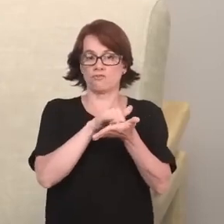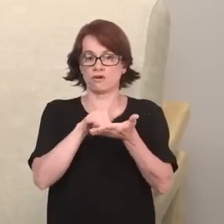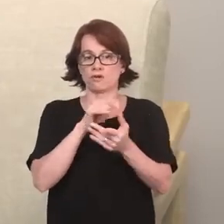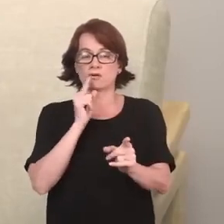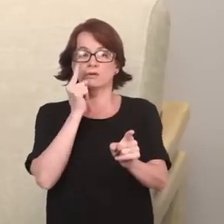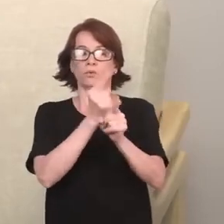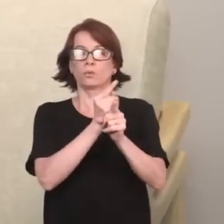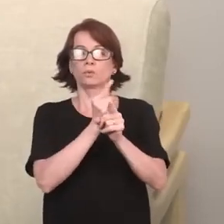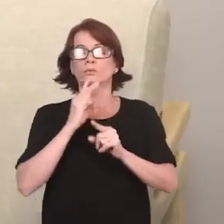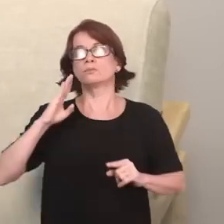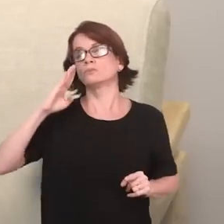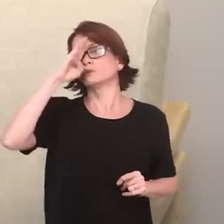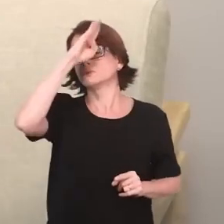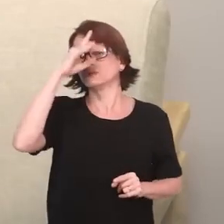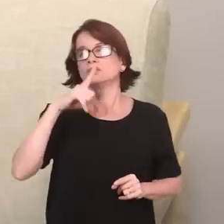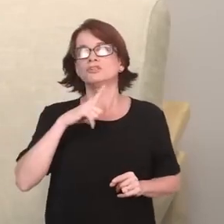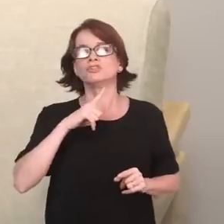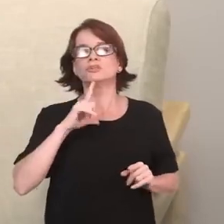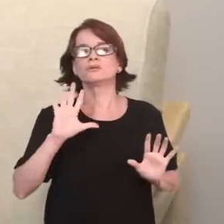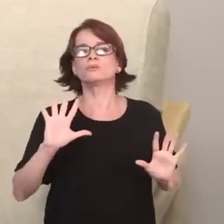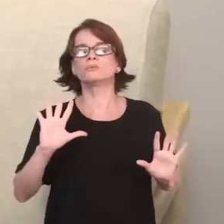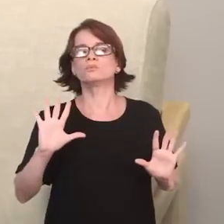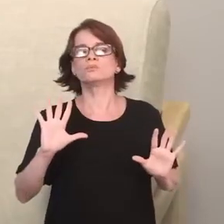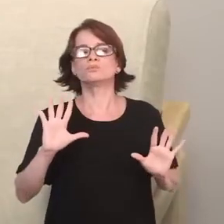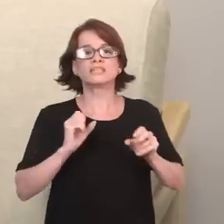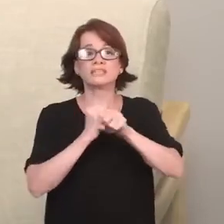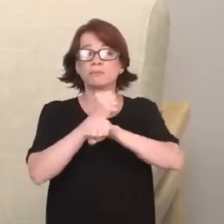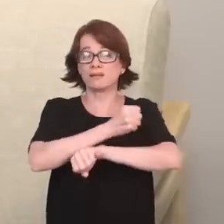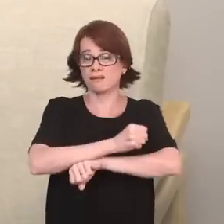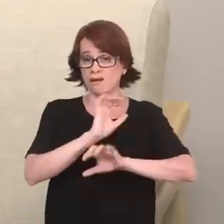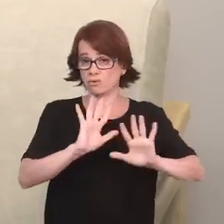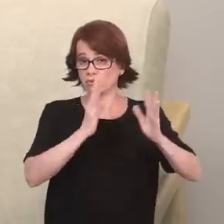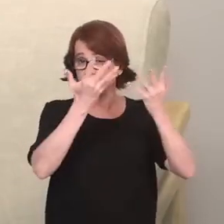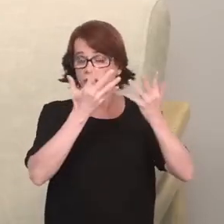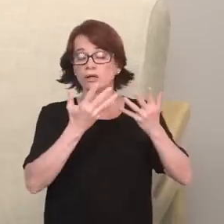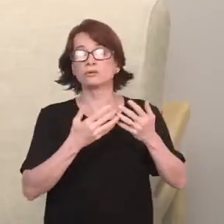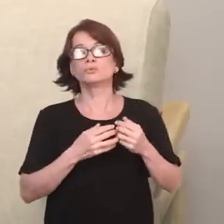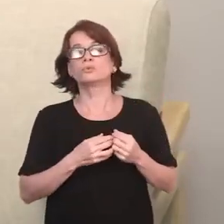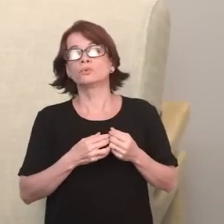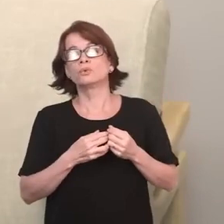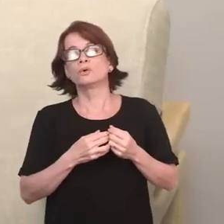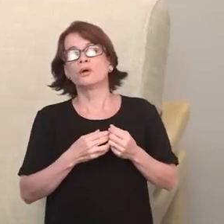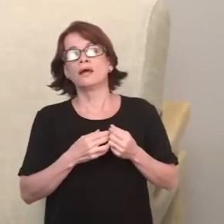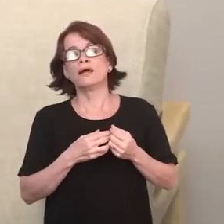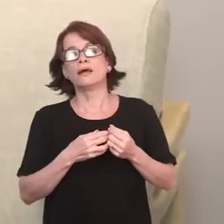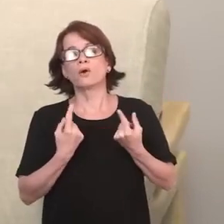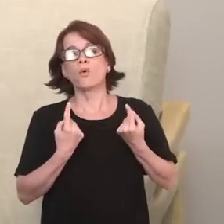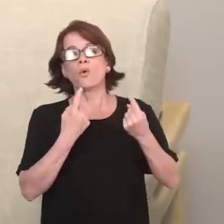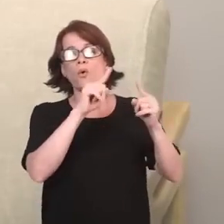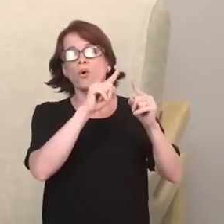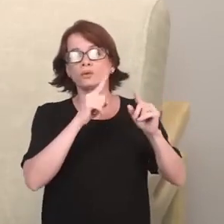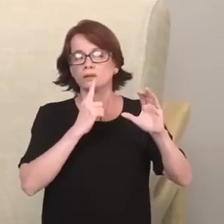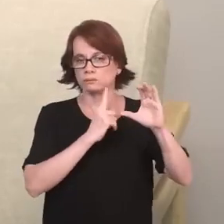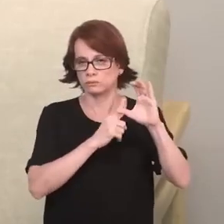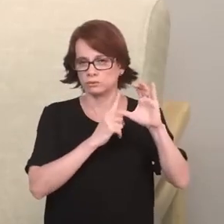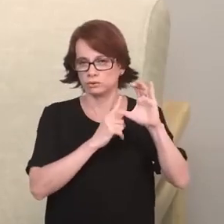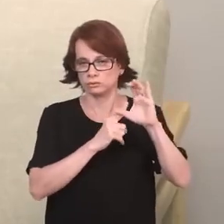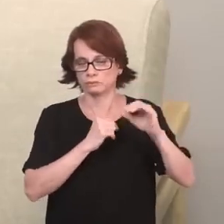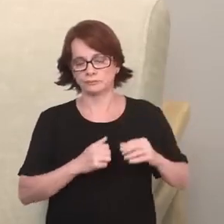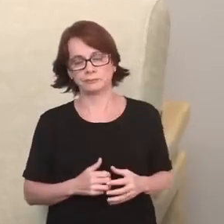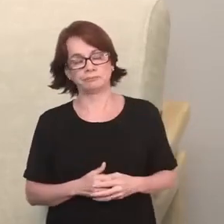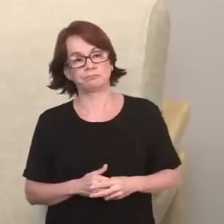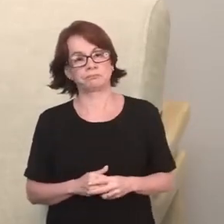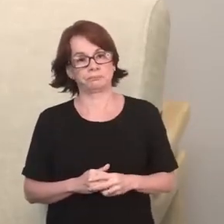encontrar o Bolsonaro, porque a gente ia participar de um seminário anticomunismo lá. Aí cheguei para o Bolsonaro, cheguei para o Eduardo, porque o Bolsonaro já tinha